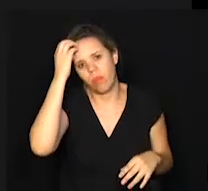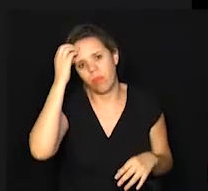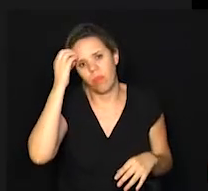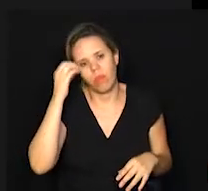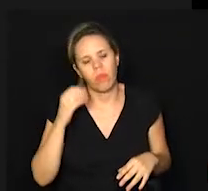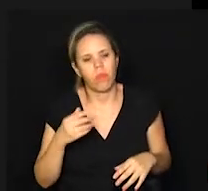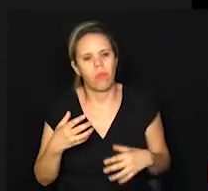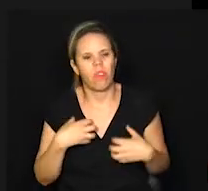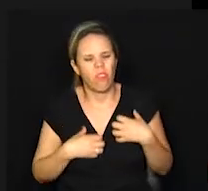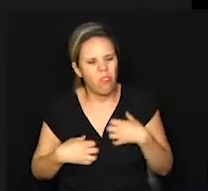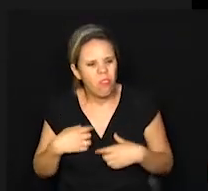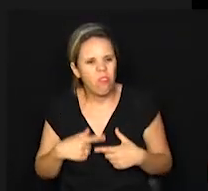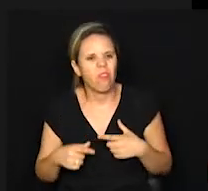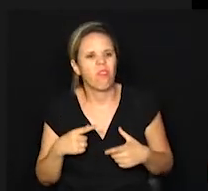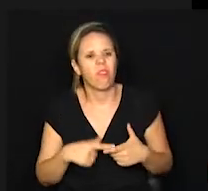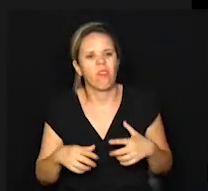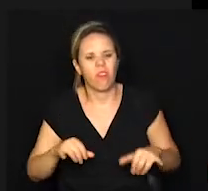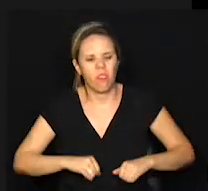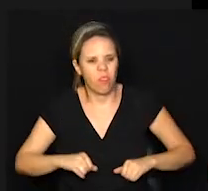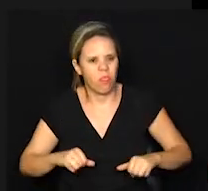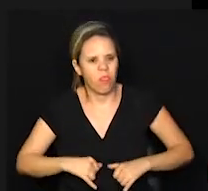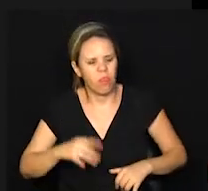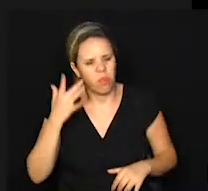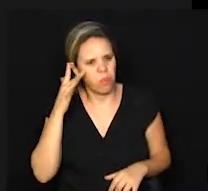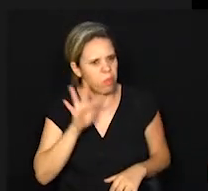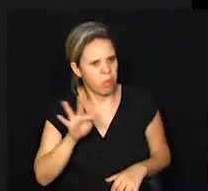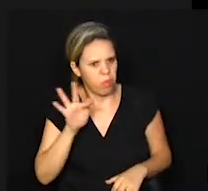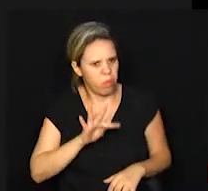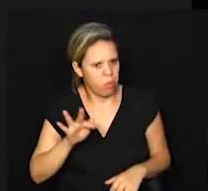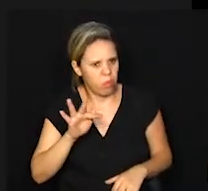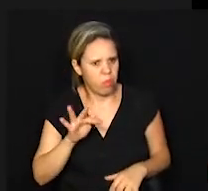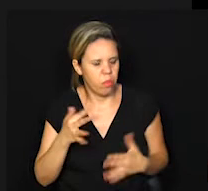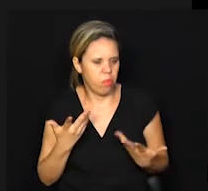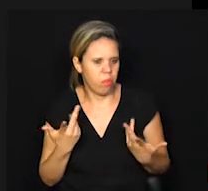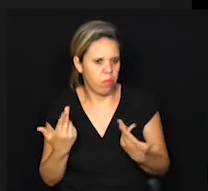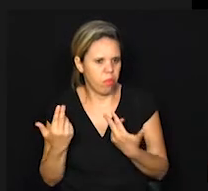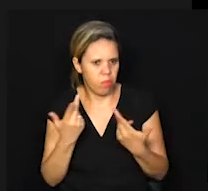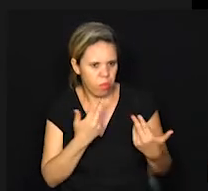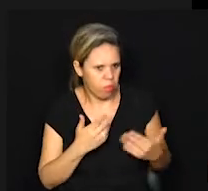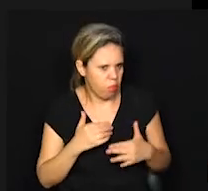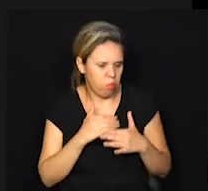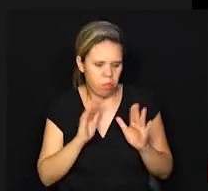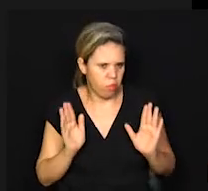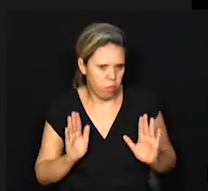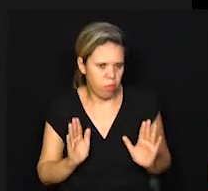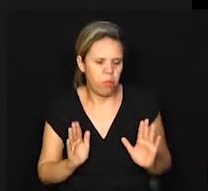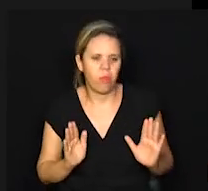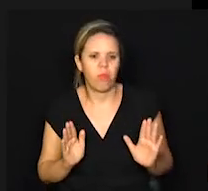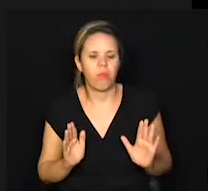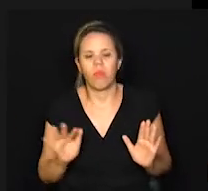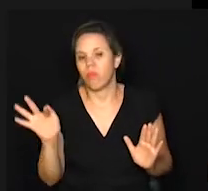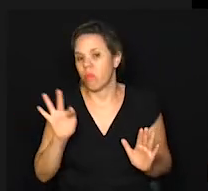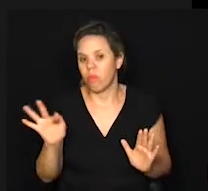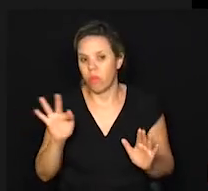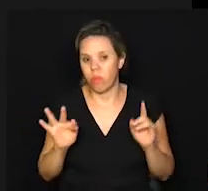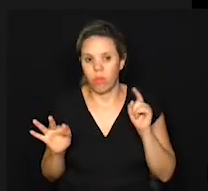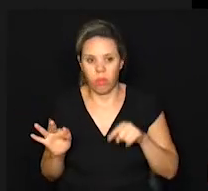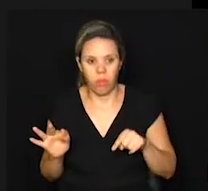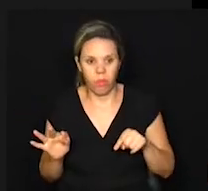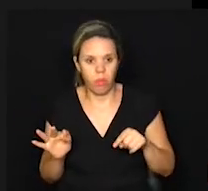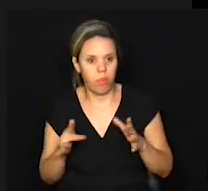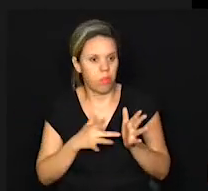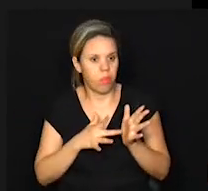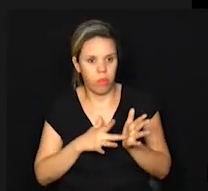aquele inferno que eu tinha passado, e eu achei que na faculdade eu seria tratada com igualdade, mas a faculdade fingiu